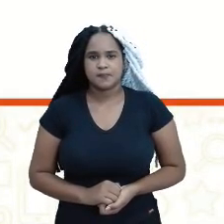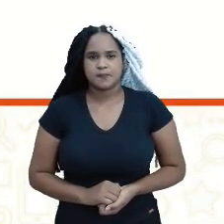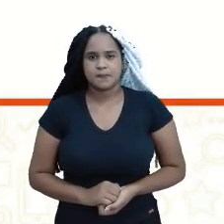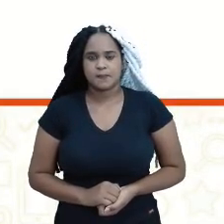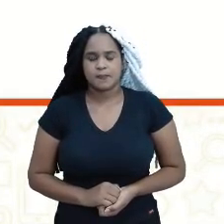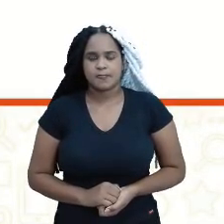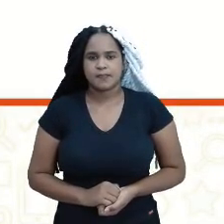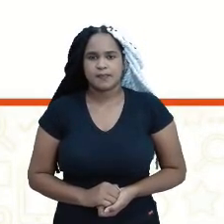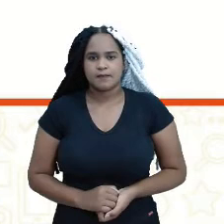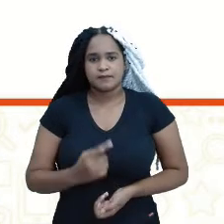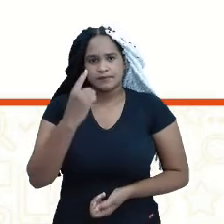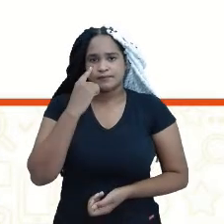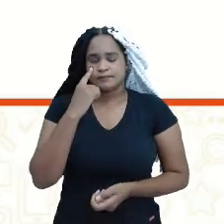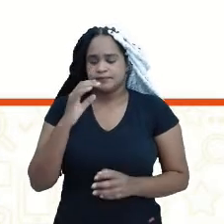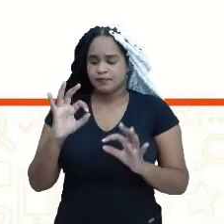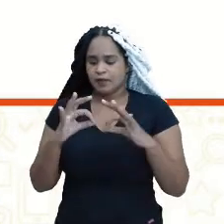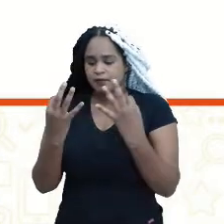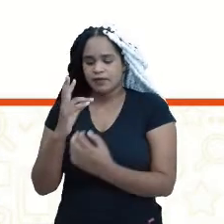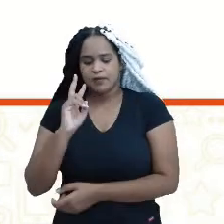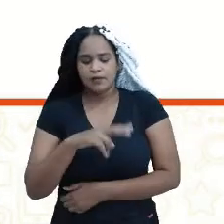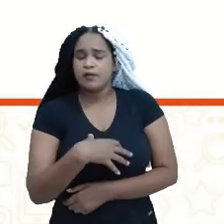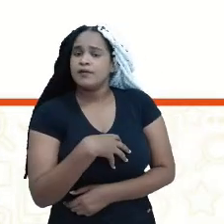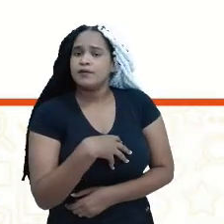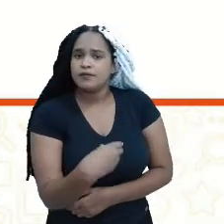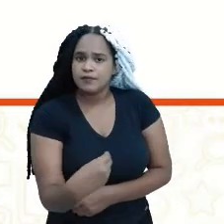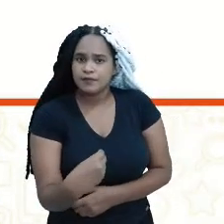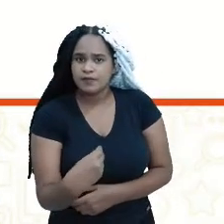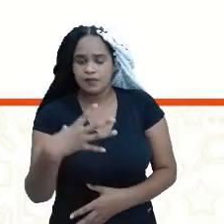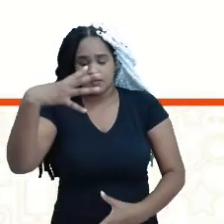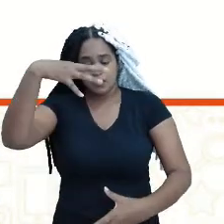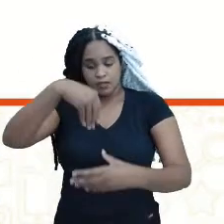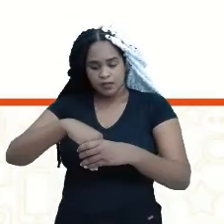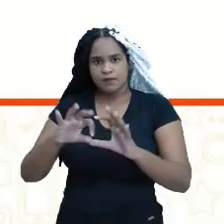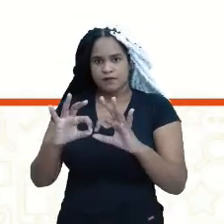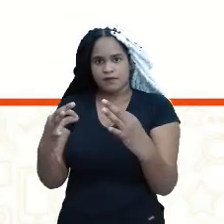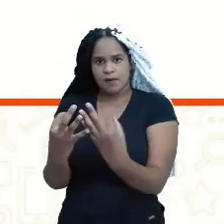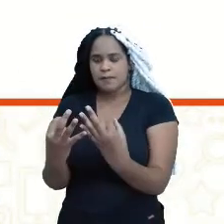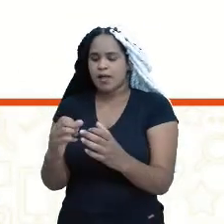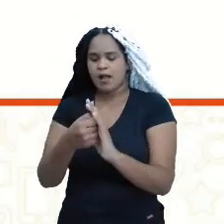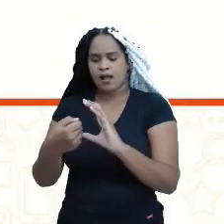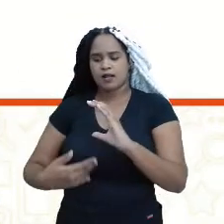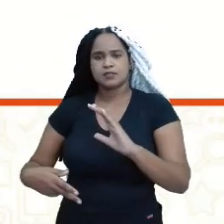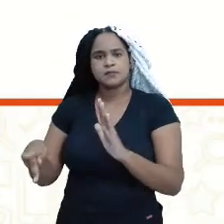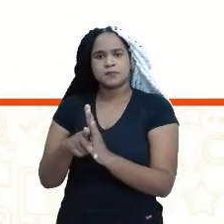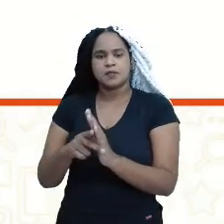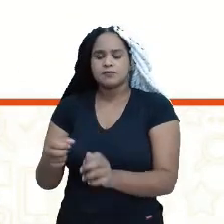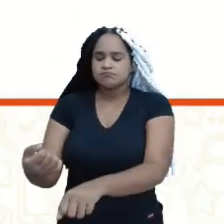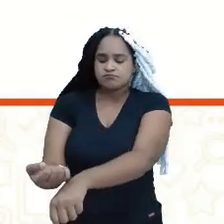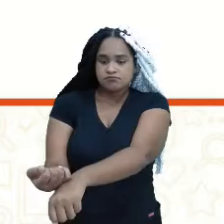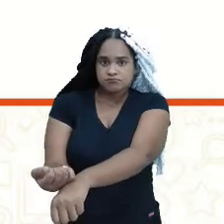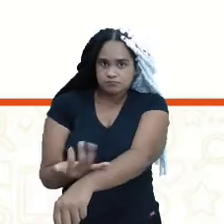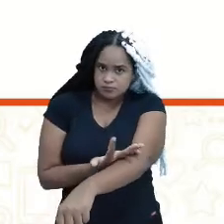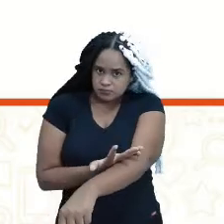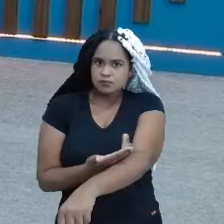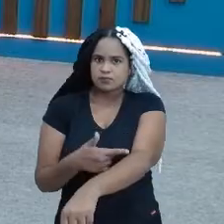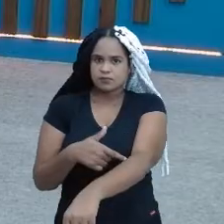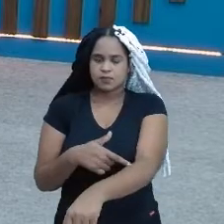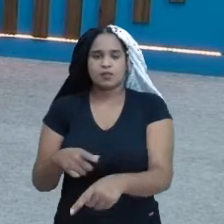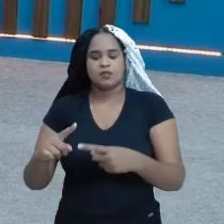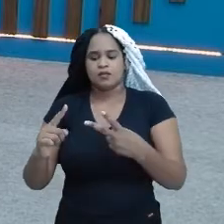Geralmente os pais observam o aspecto dos filhos dentro da família, o desenvolvimento emocional, o